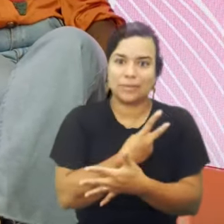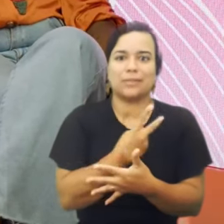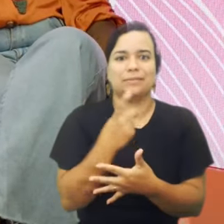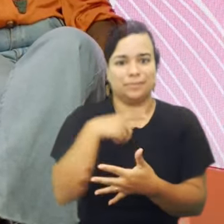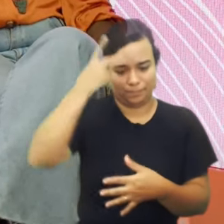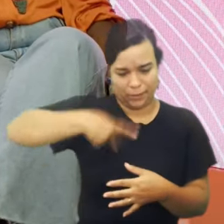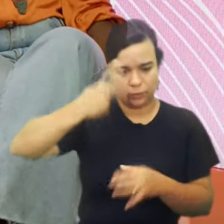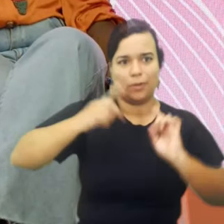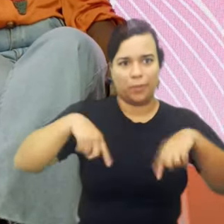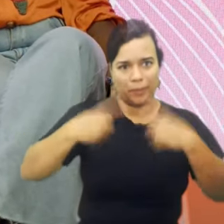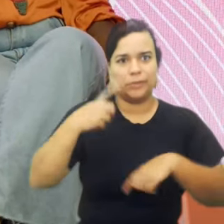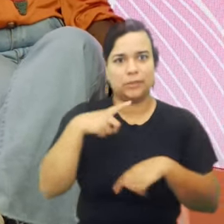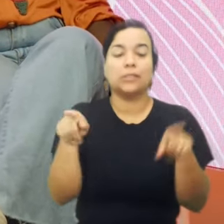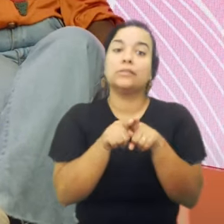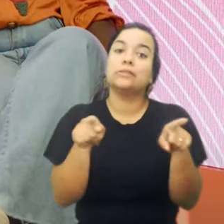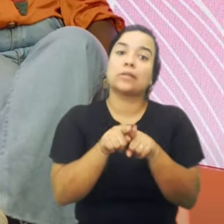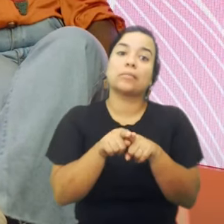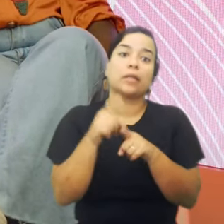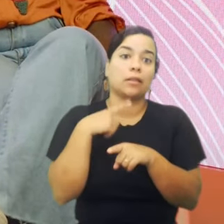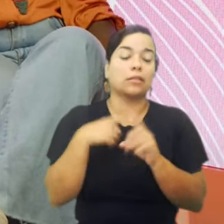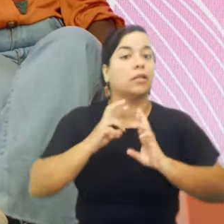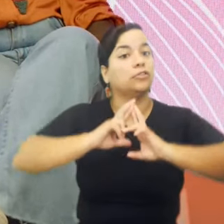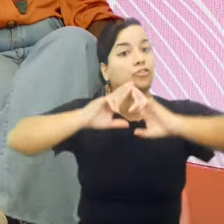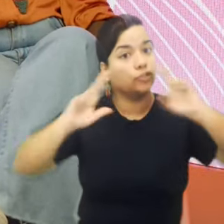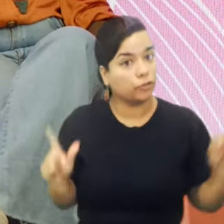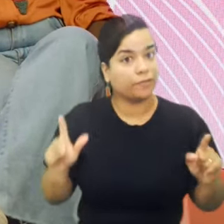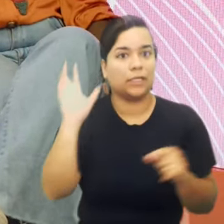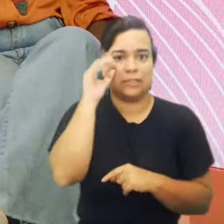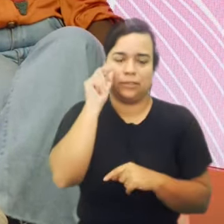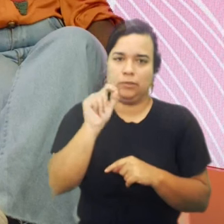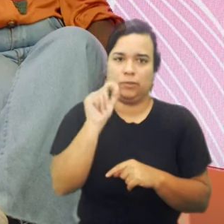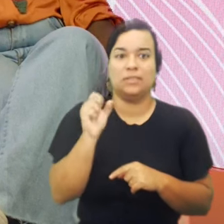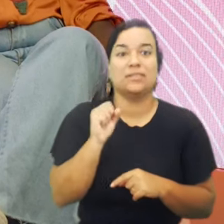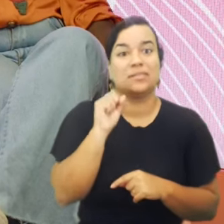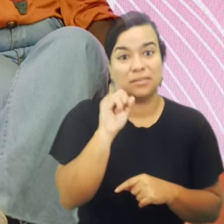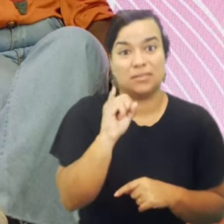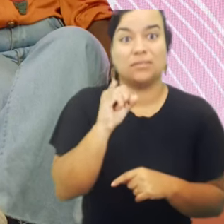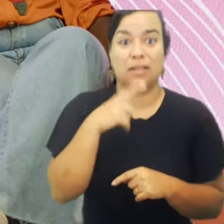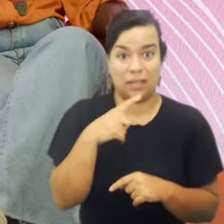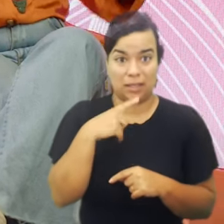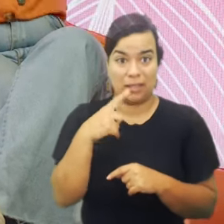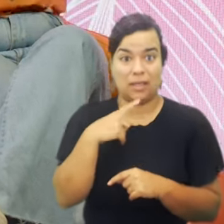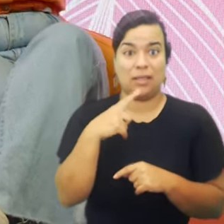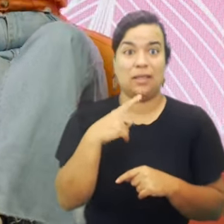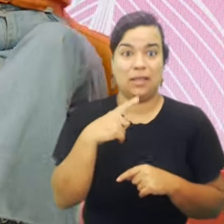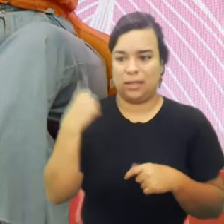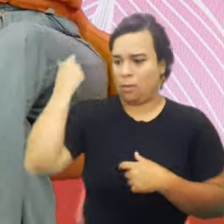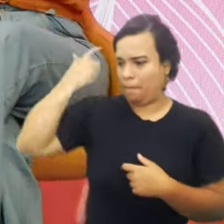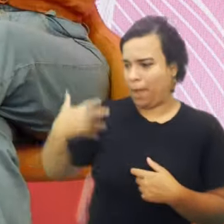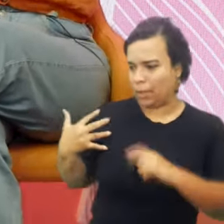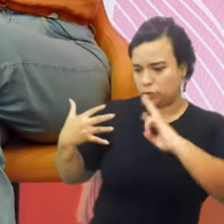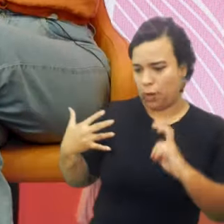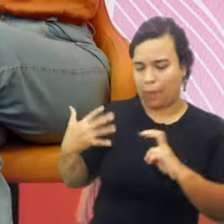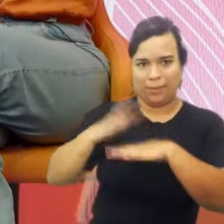assim, também existe uma diferença muito interessante. Se eu me descrever, eu sou uma coisa. Se meu marido me descrever, você fala assim,